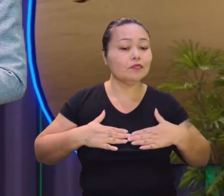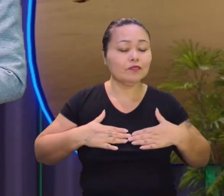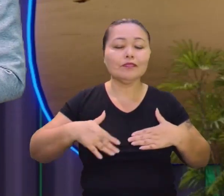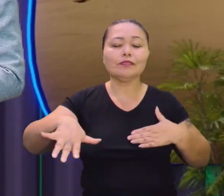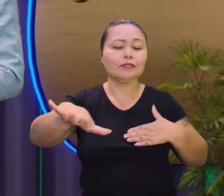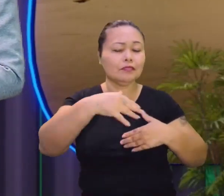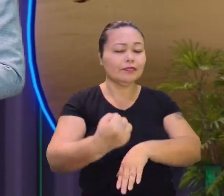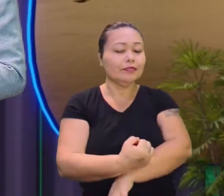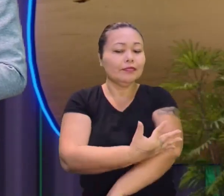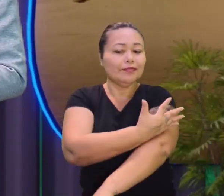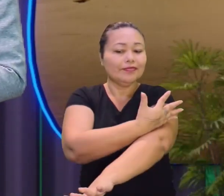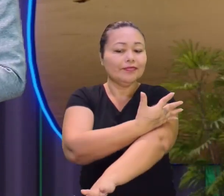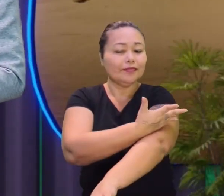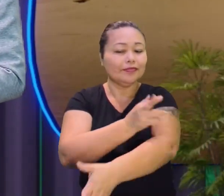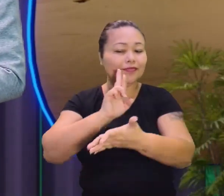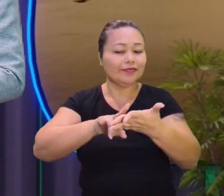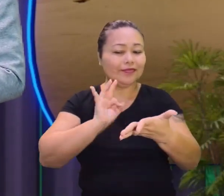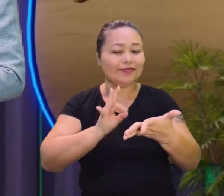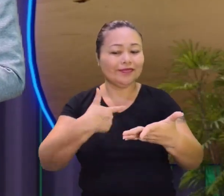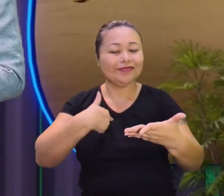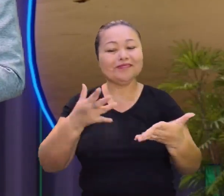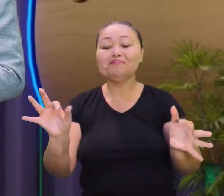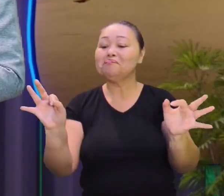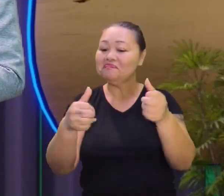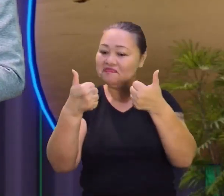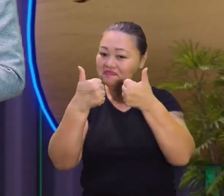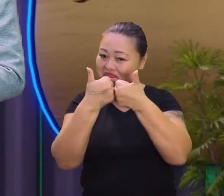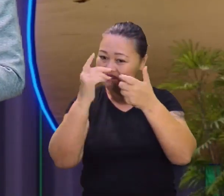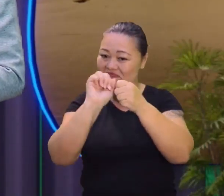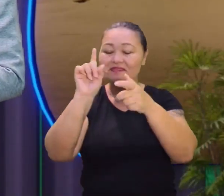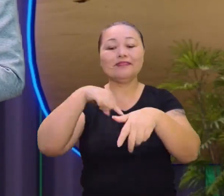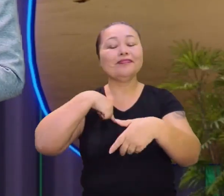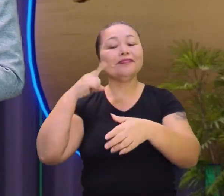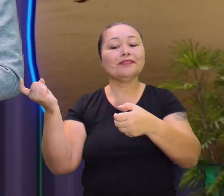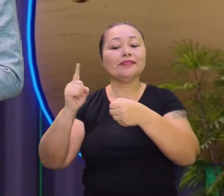Acho que essa galera arrepiou mesmo? Com certeza. Então, fechou, galera.